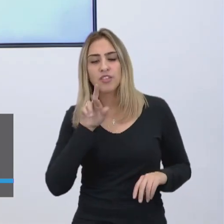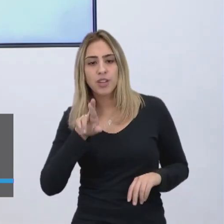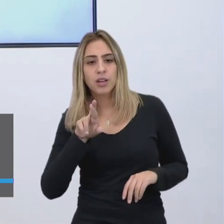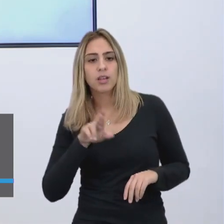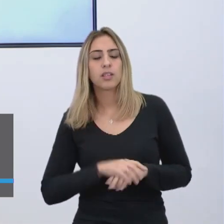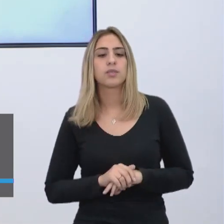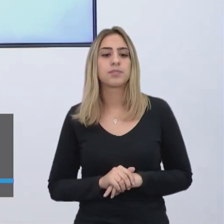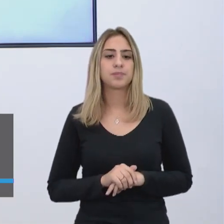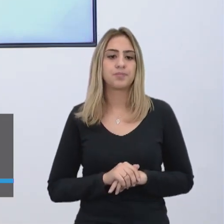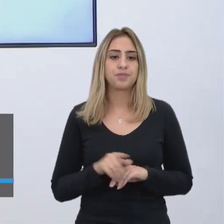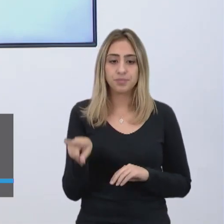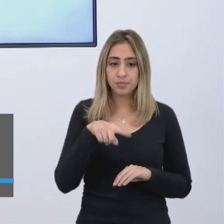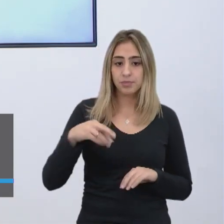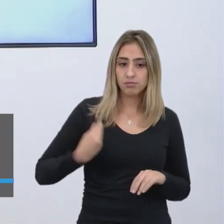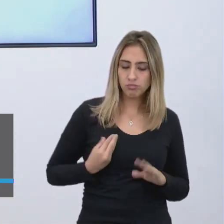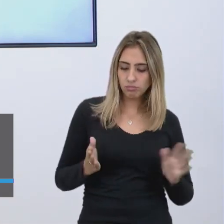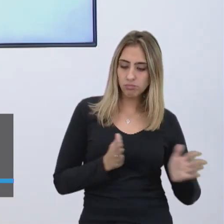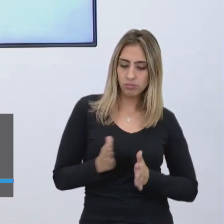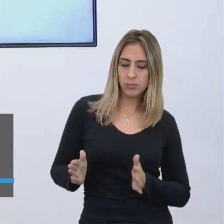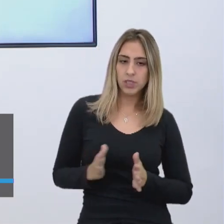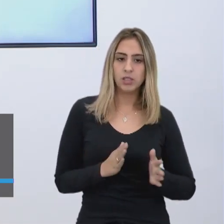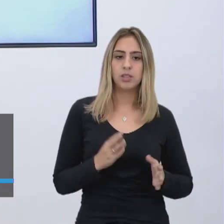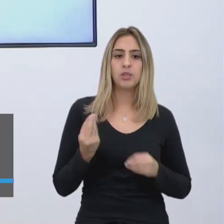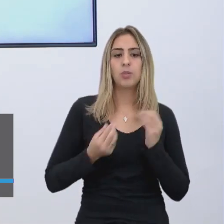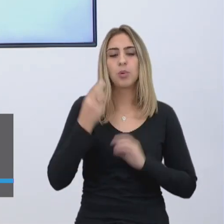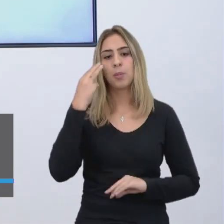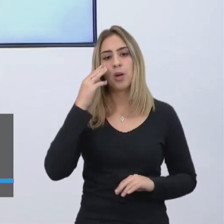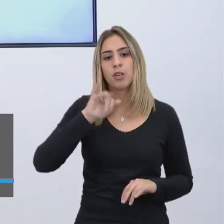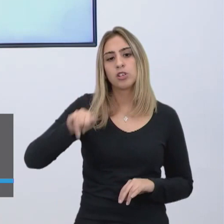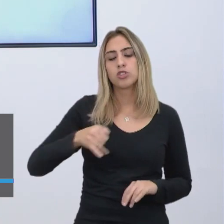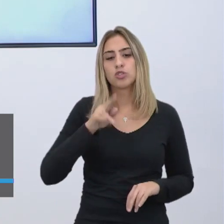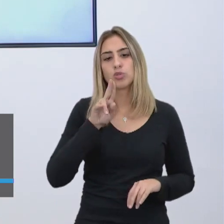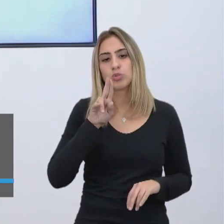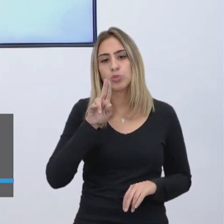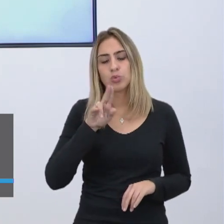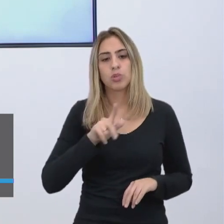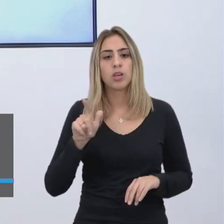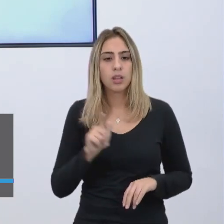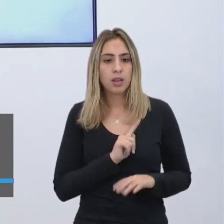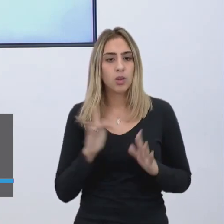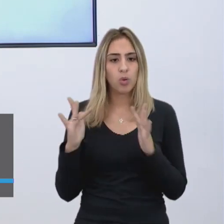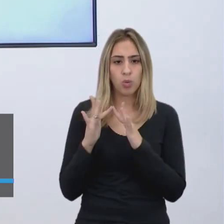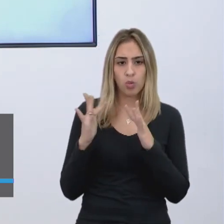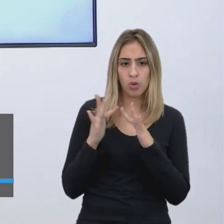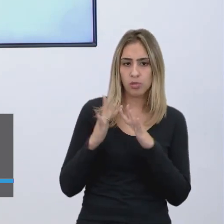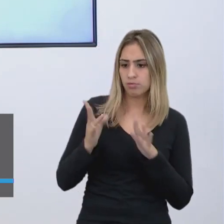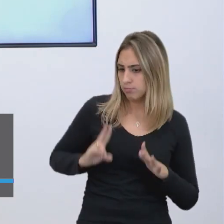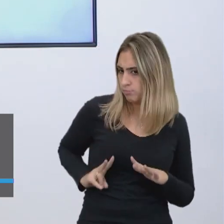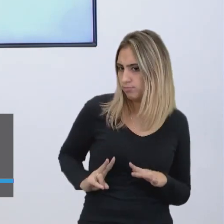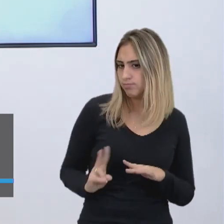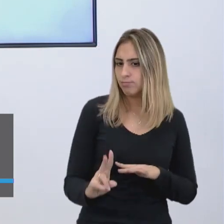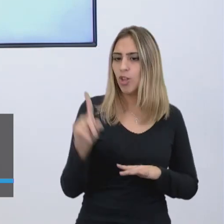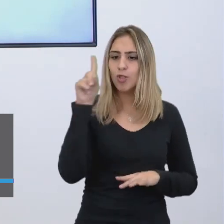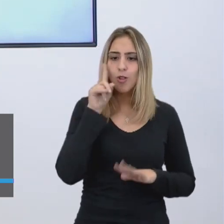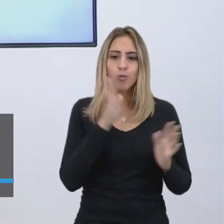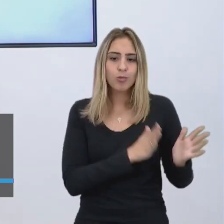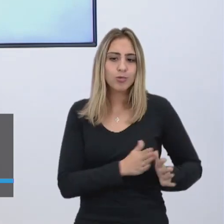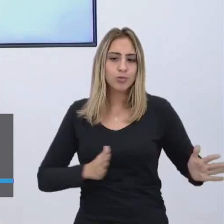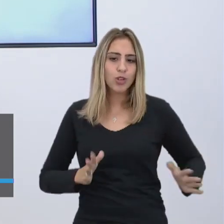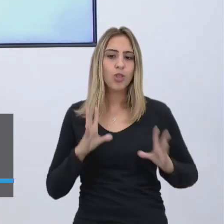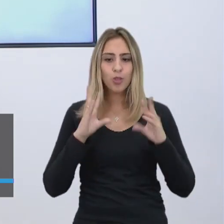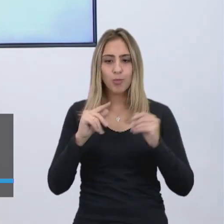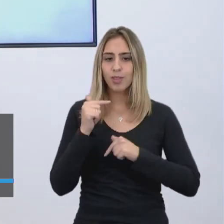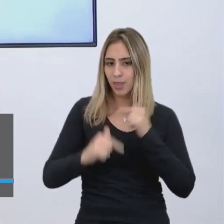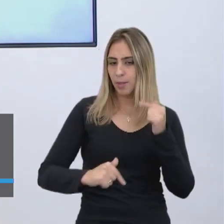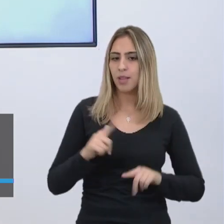mas também esses temporários, que é como o Mauro e a Juliana, que eu tenho um contato com eles constante, todos os dias. Todo mundo